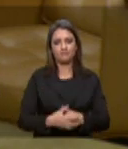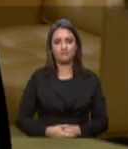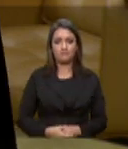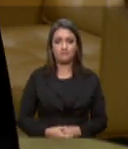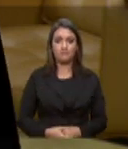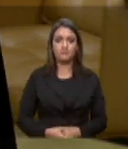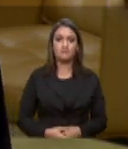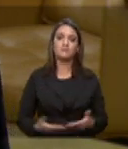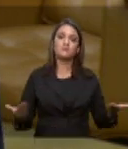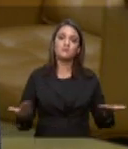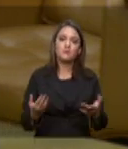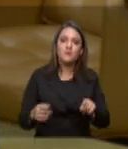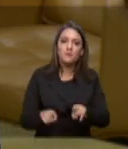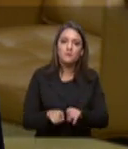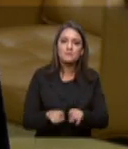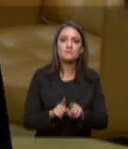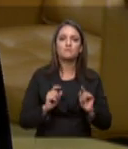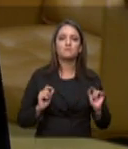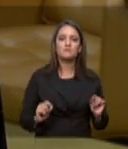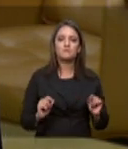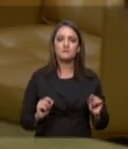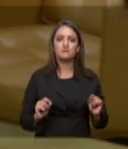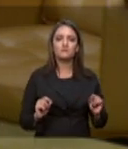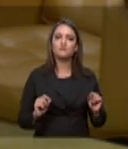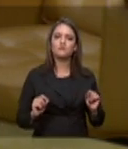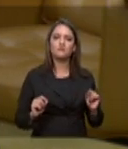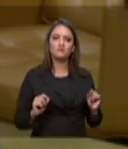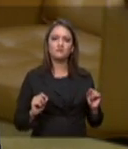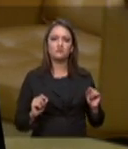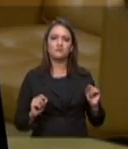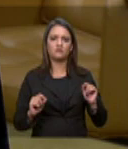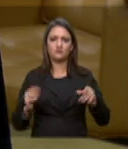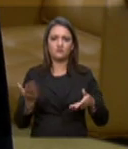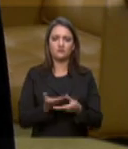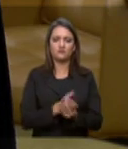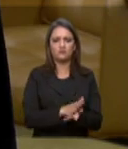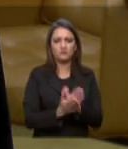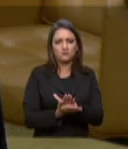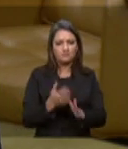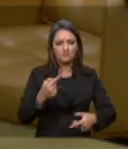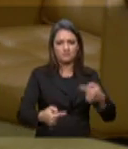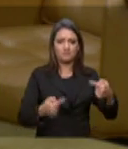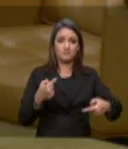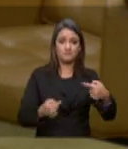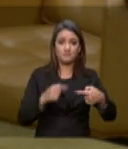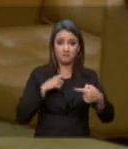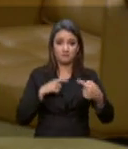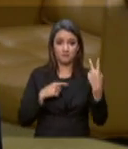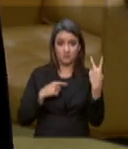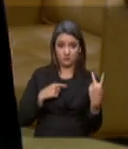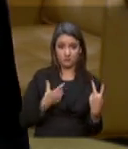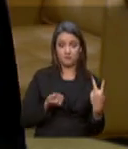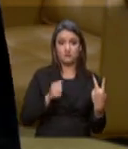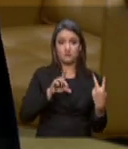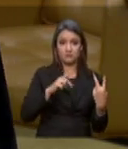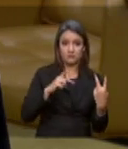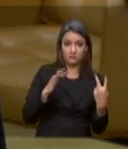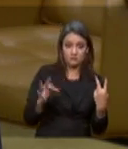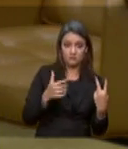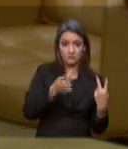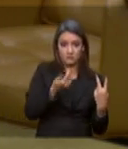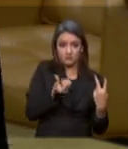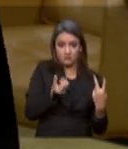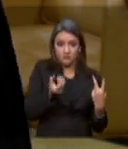agora, já adentrando especificamente na discussão dos processos, aqui ambos, a DPF 760 e a